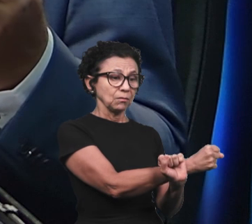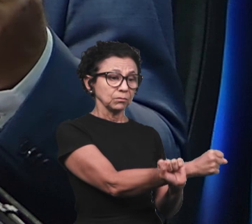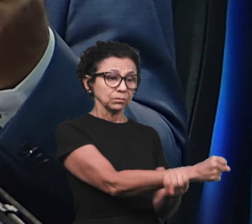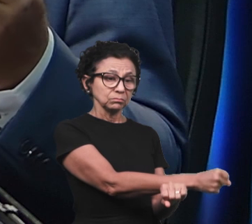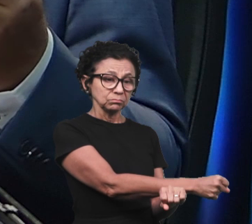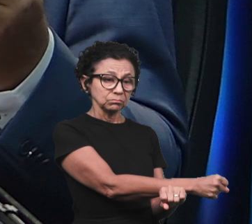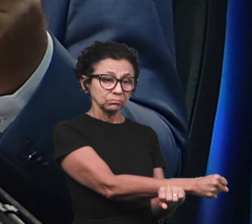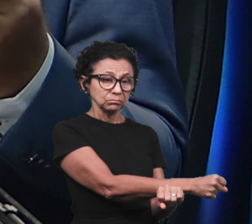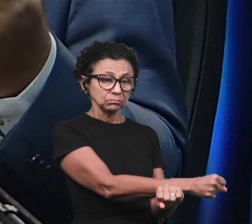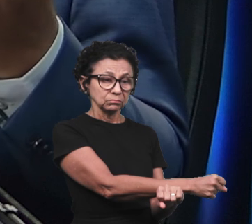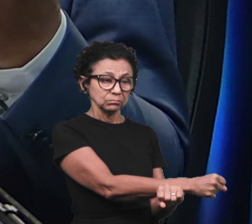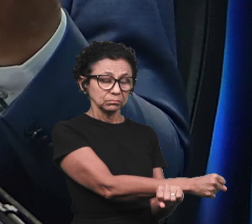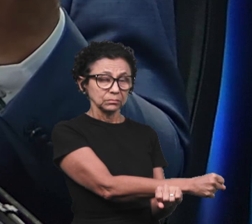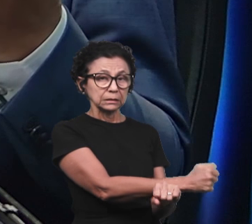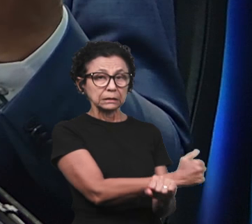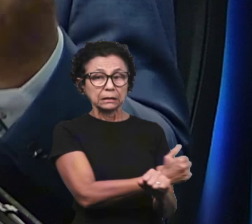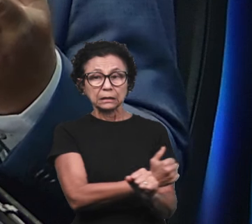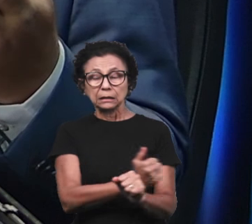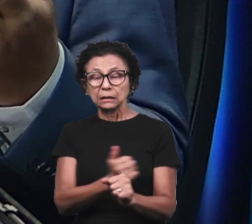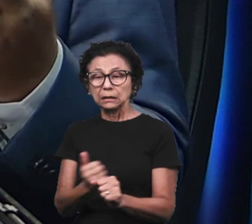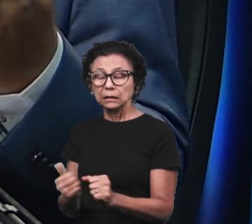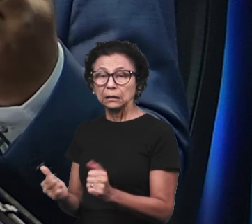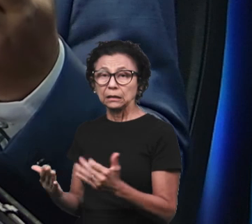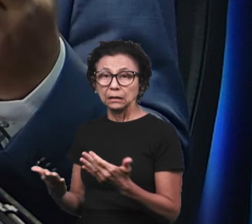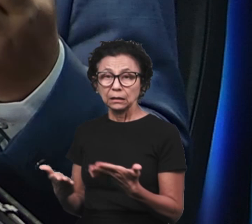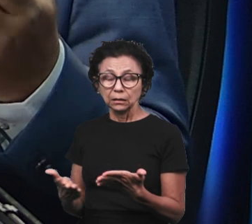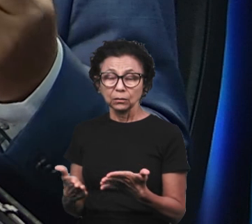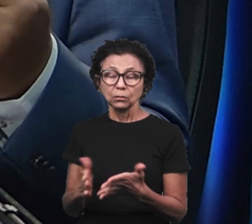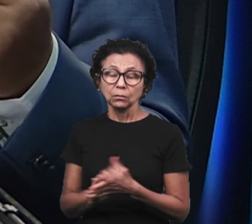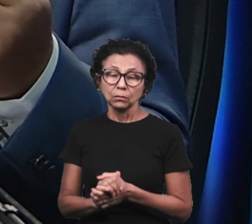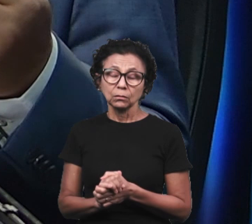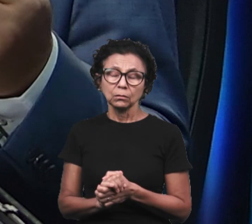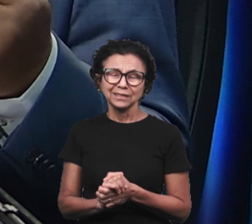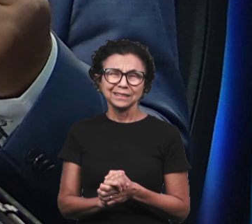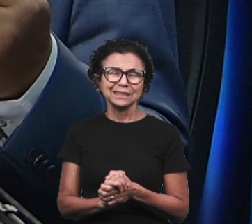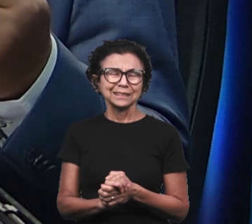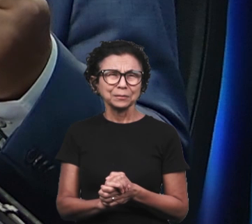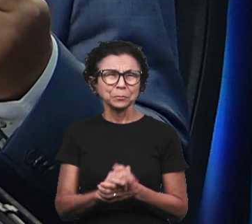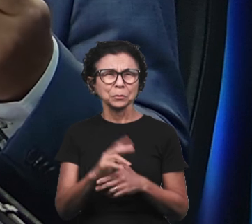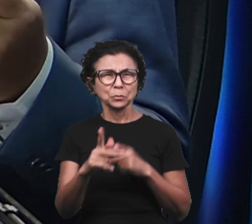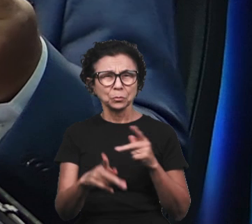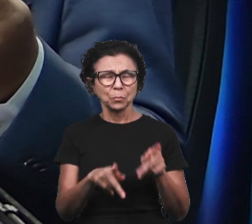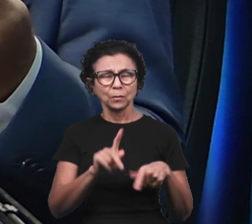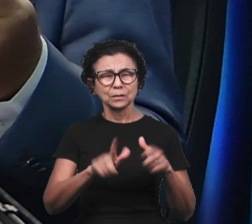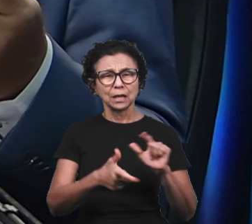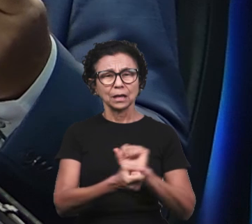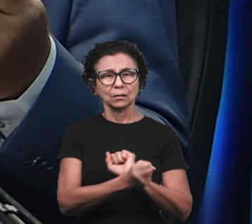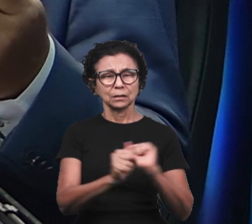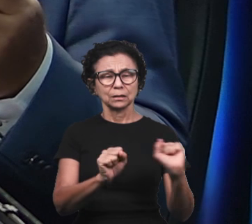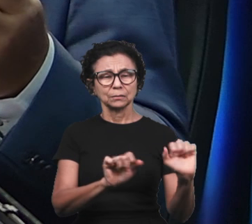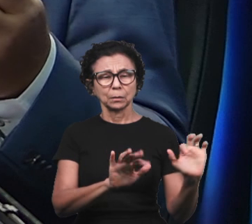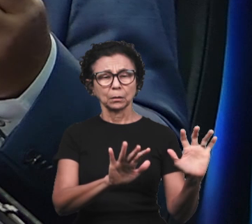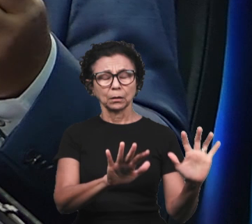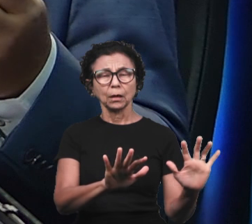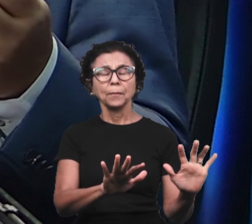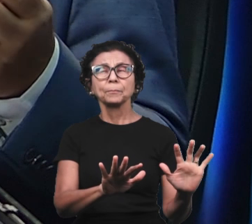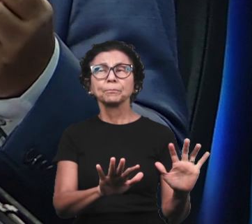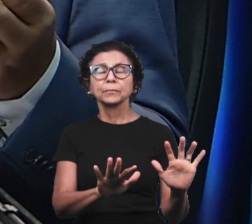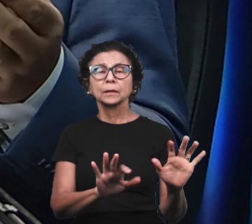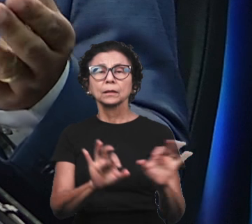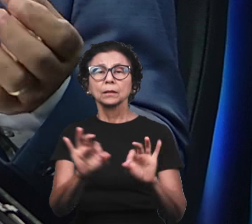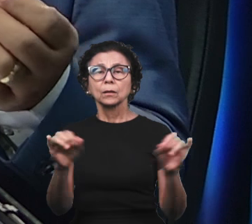dos Santos para estar na presença do Deus vivo. Então, Jesus, ele falou assim,